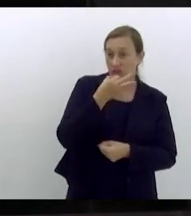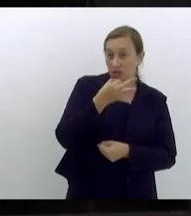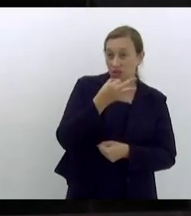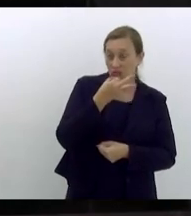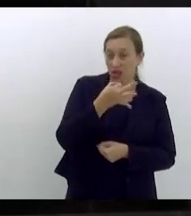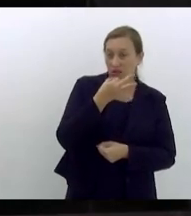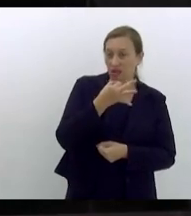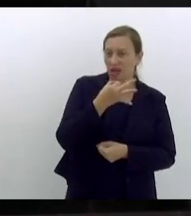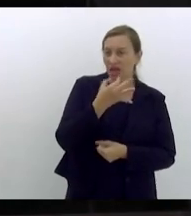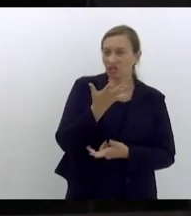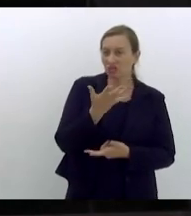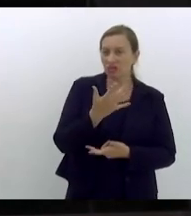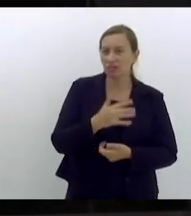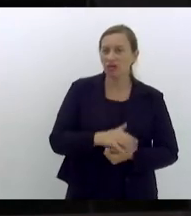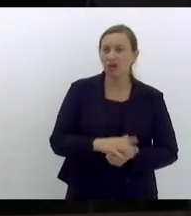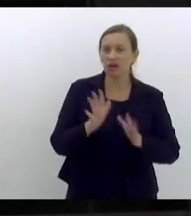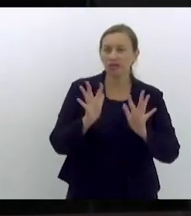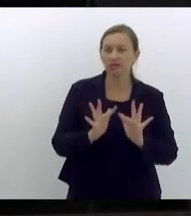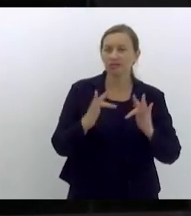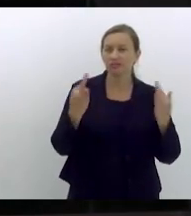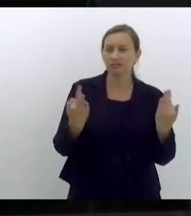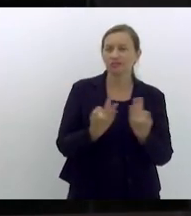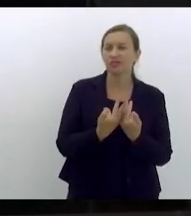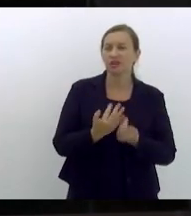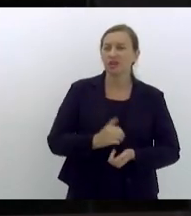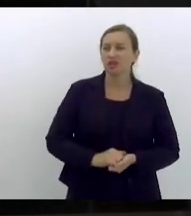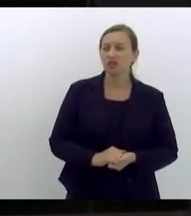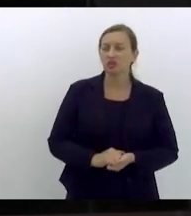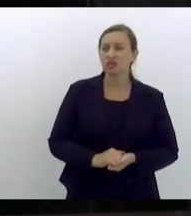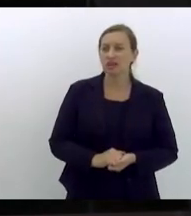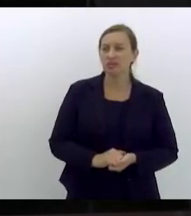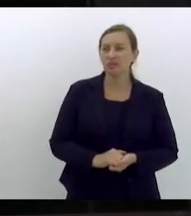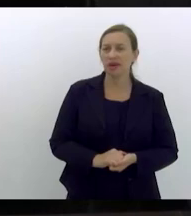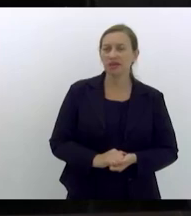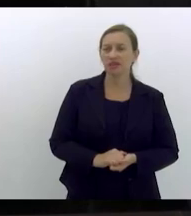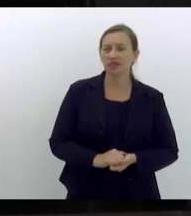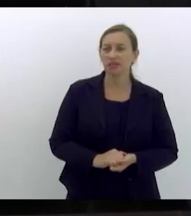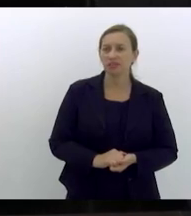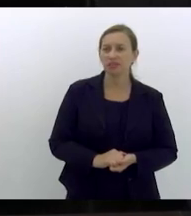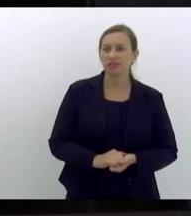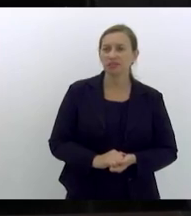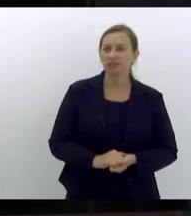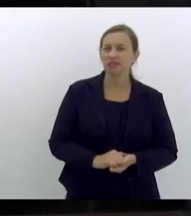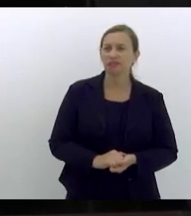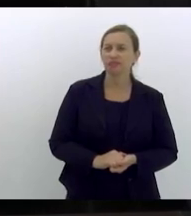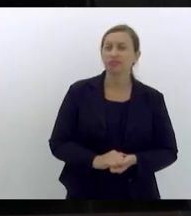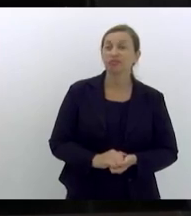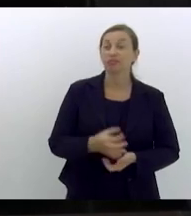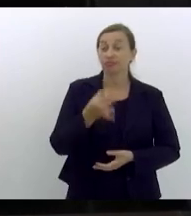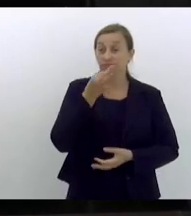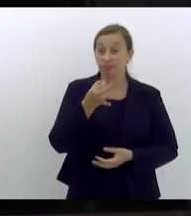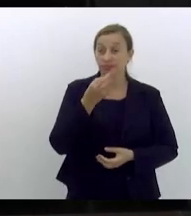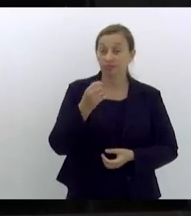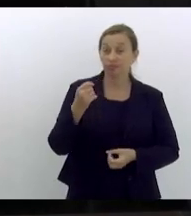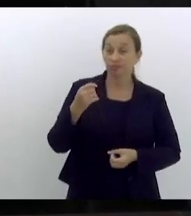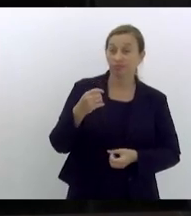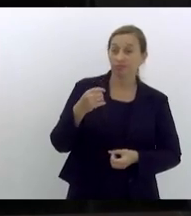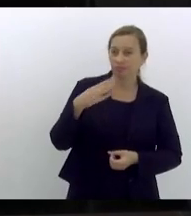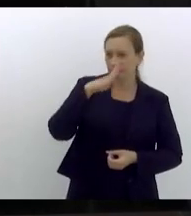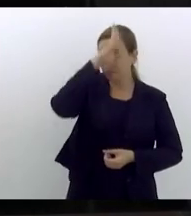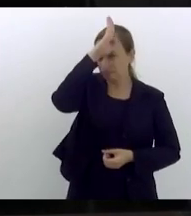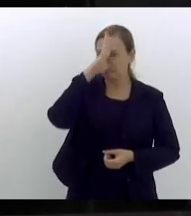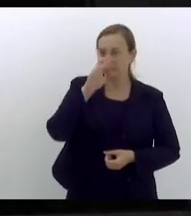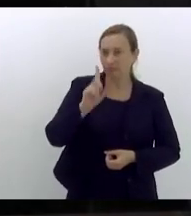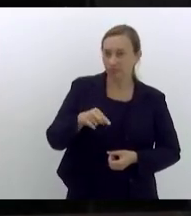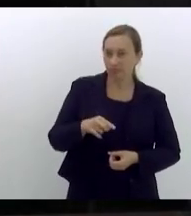era defensor da família enquanto o seu pai tava morrendo de covid que desmoronou o argumento de que bolsonaro era